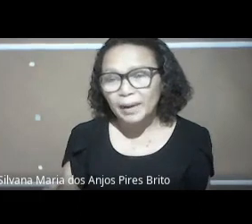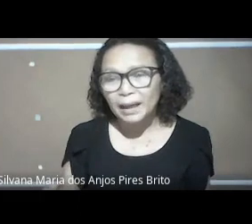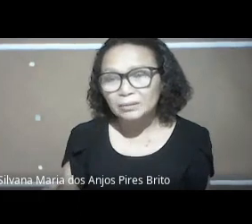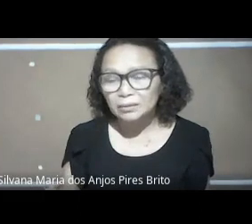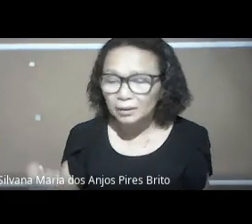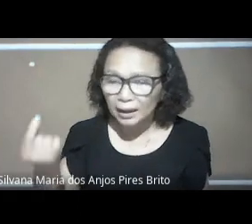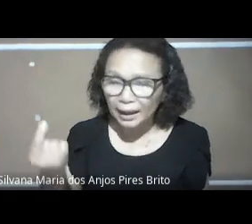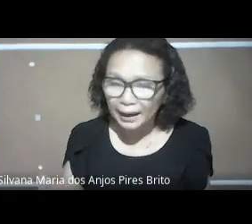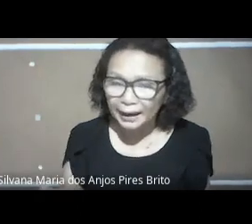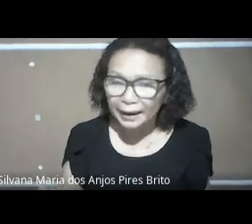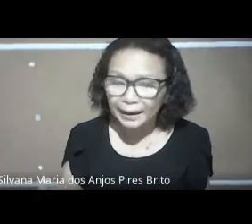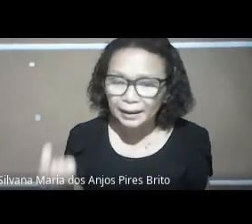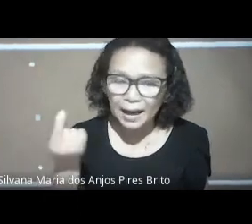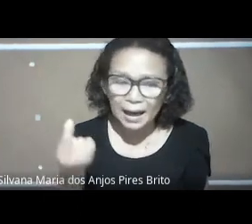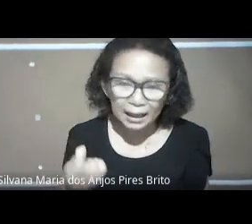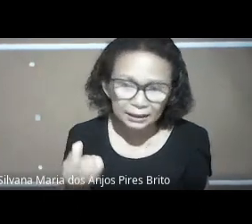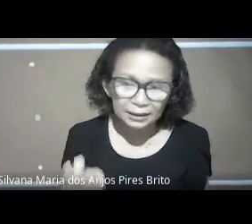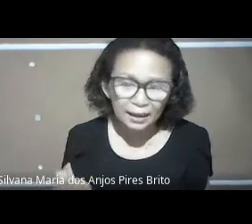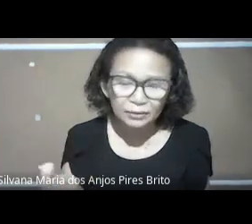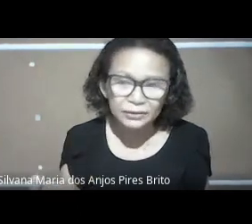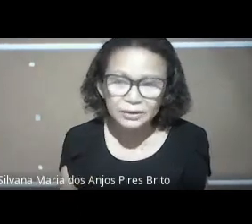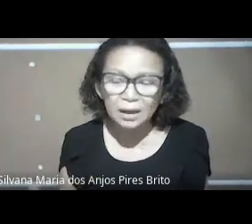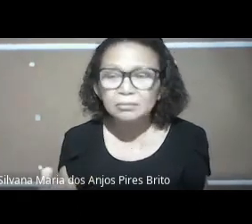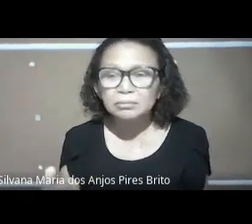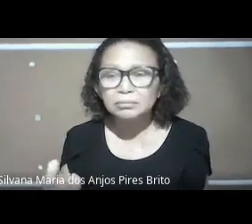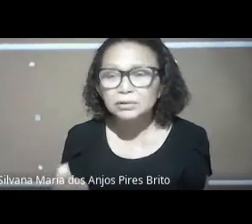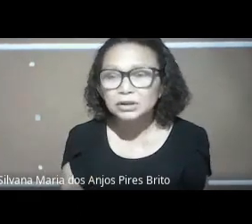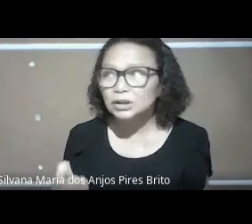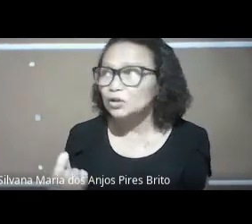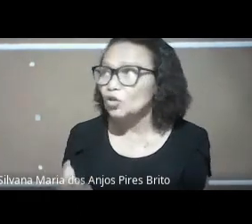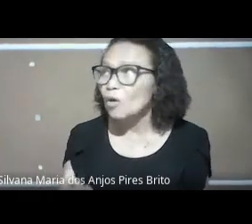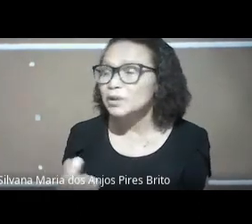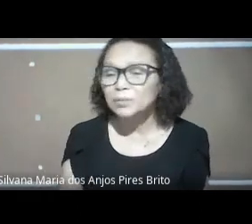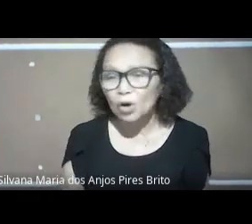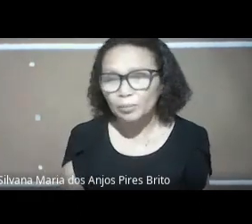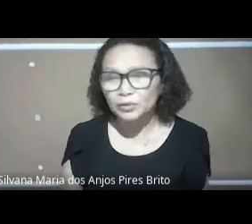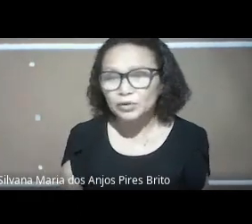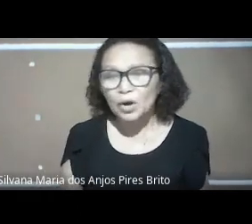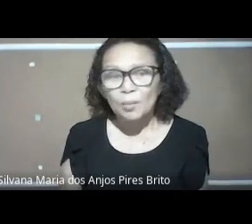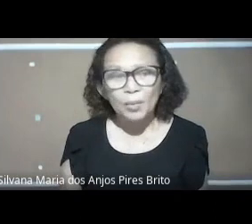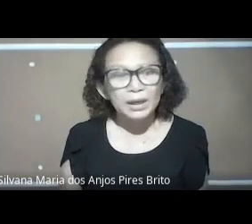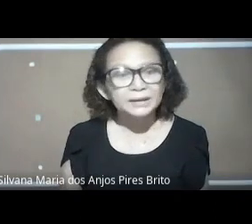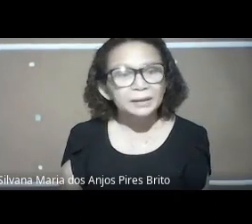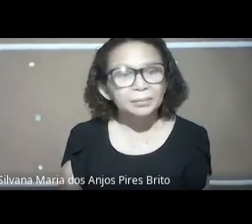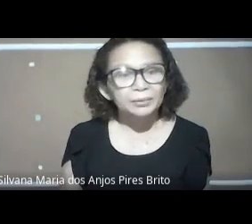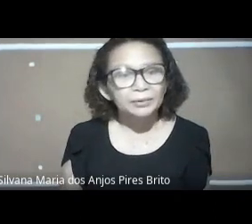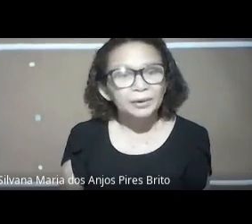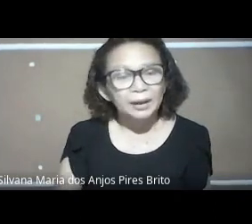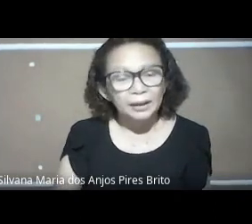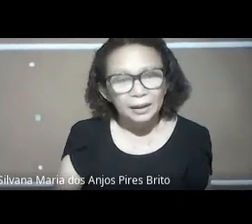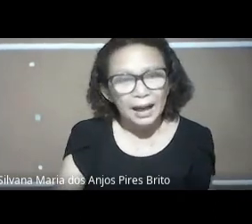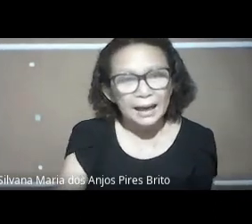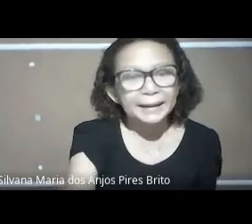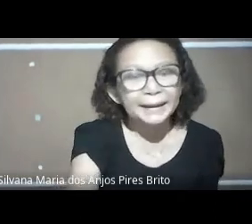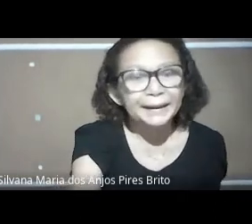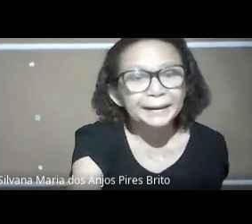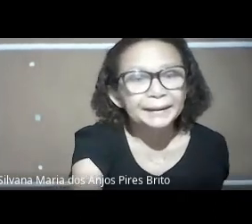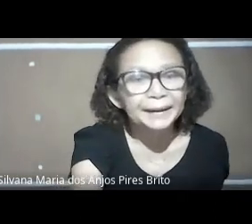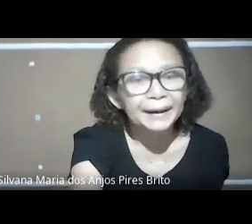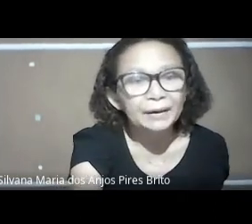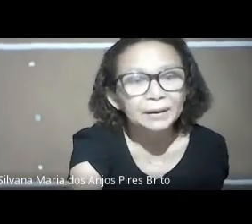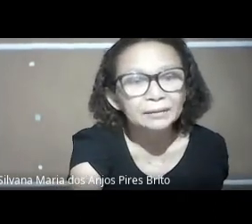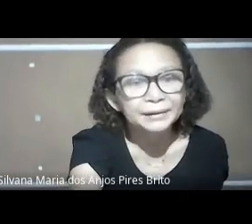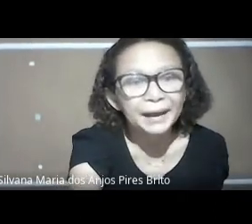do alfabeto é a tradução de nomes próprios. Por exemplo,